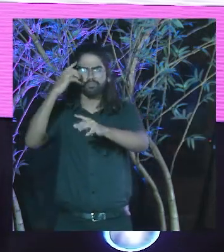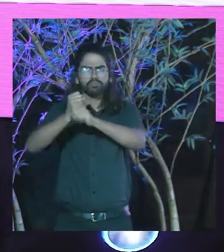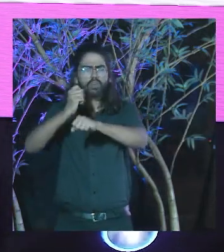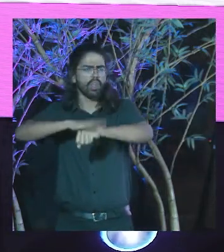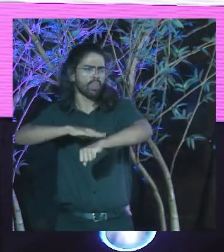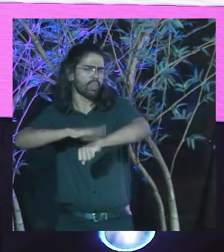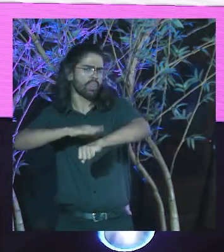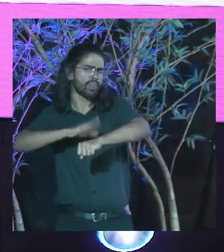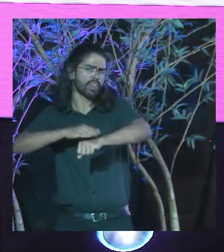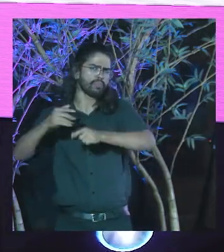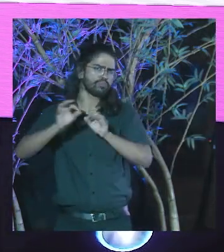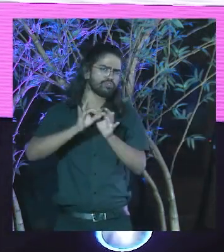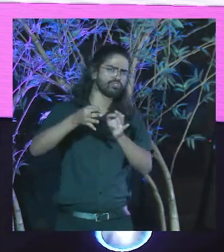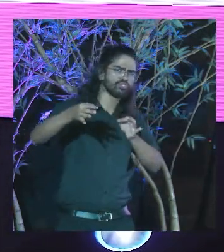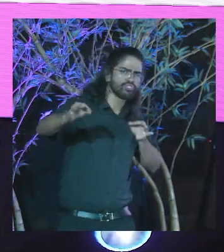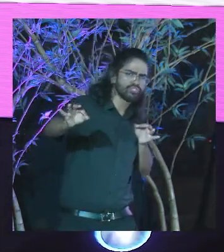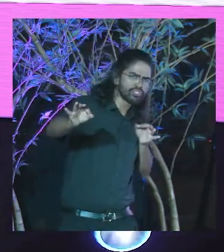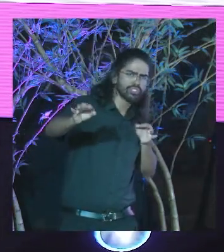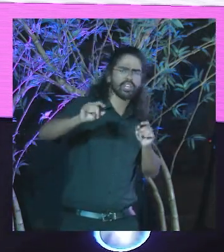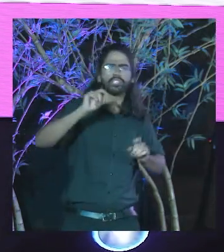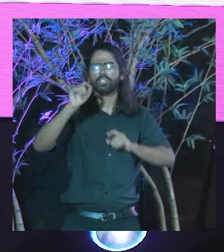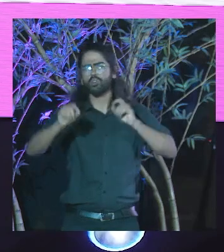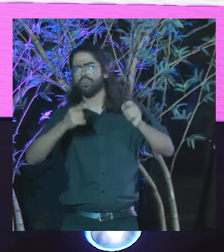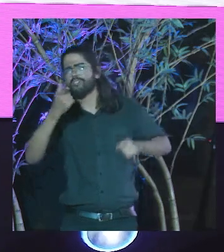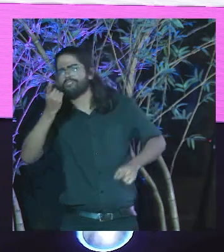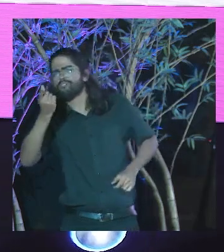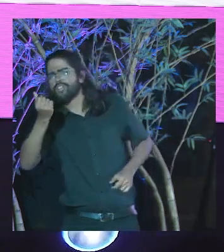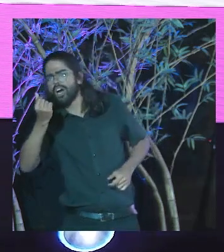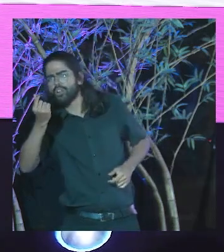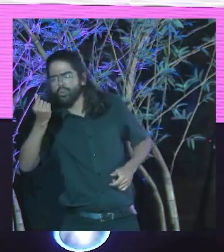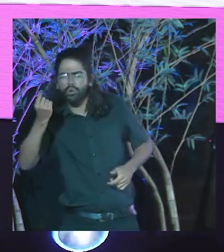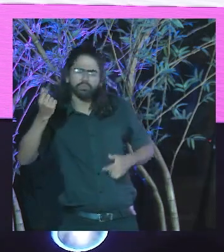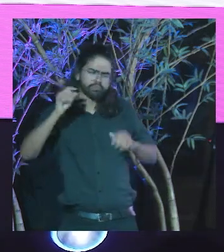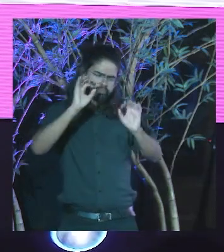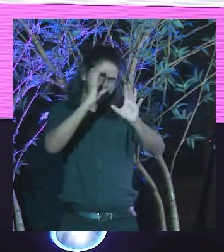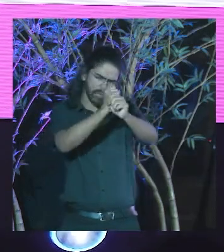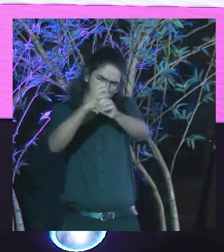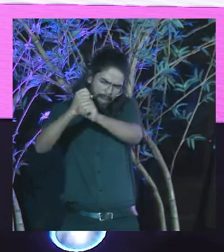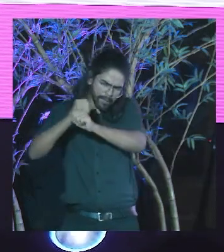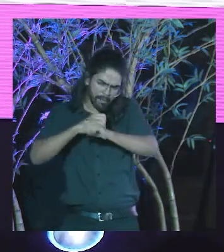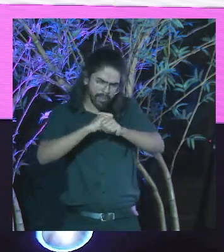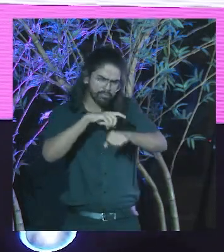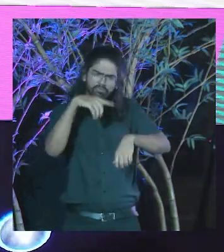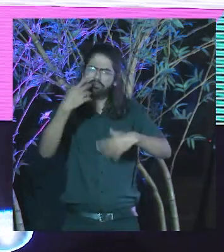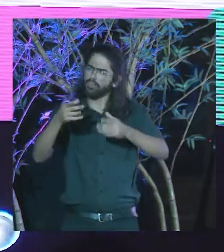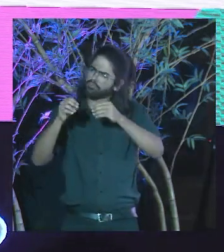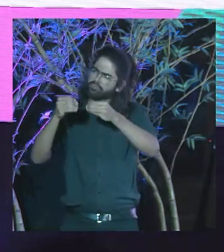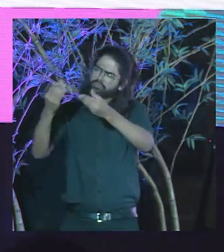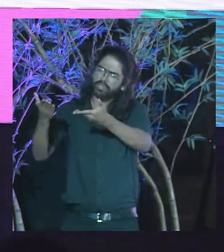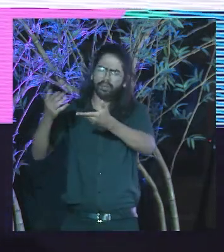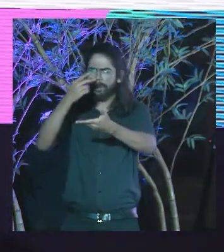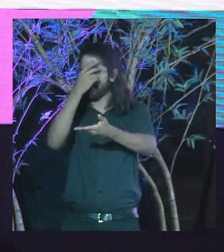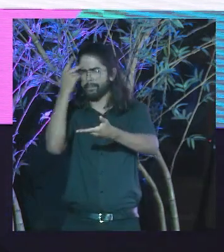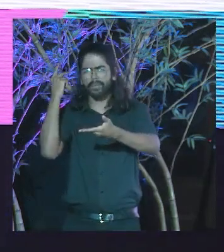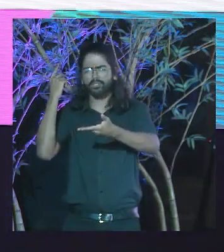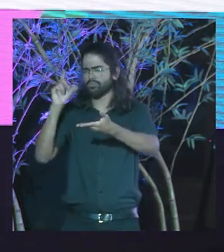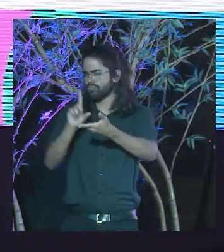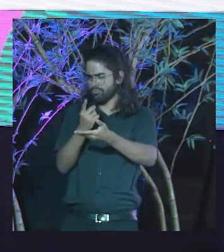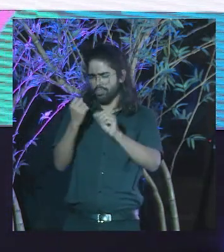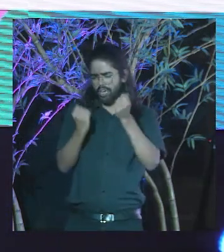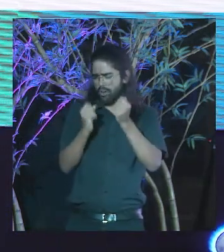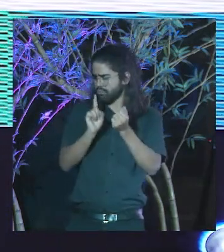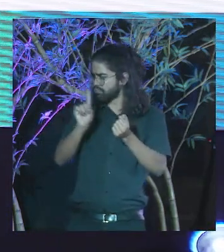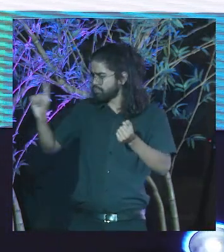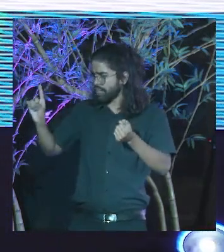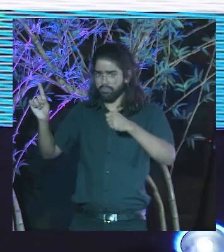tempo, calcula a recompensa dele, e então ele deixa essa pessoa sai do carro e